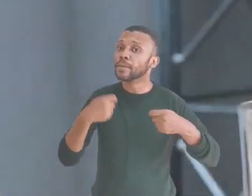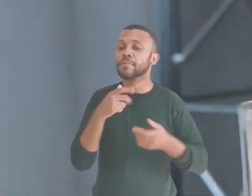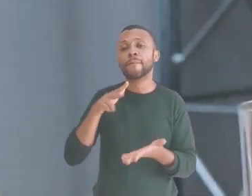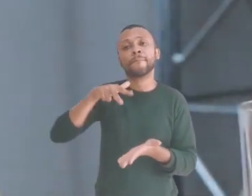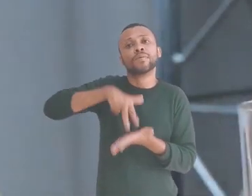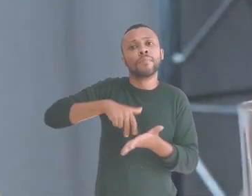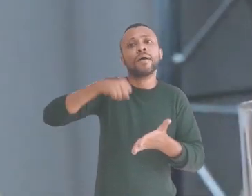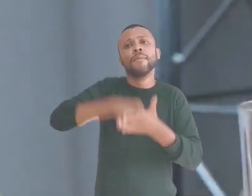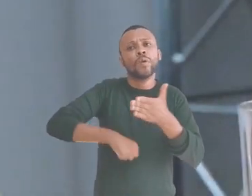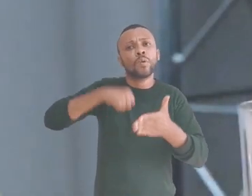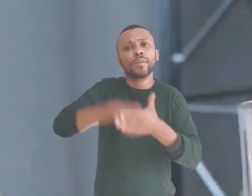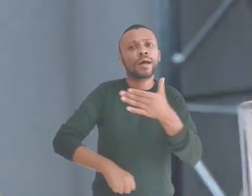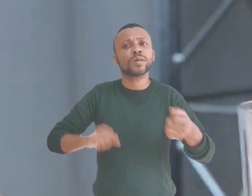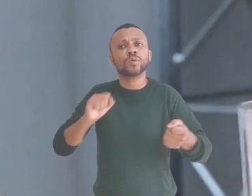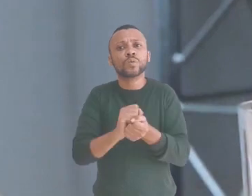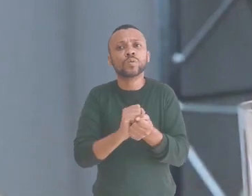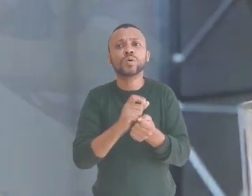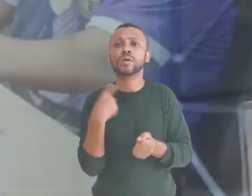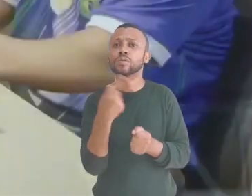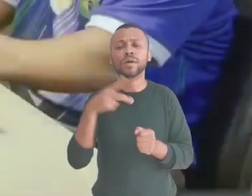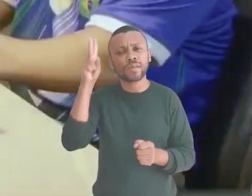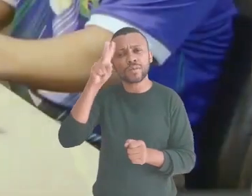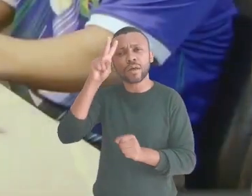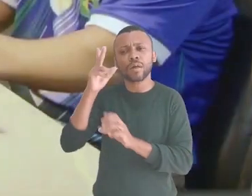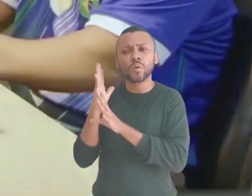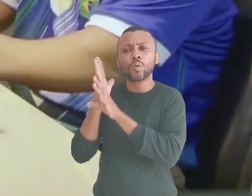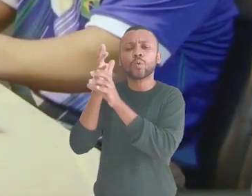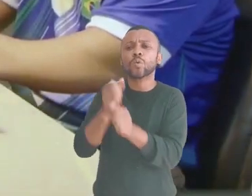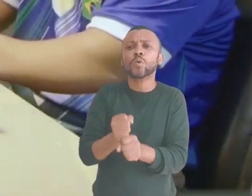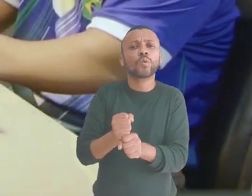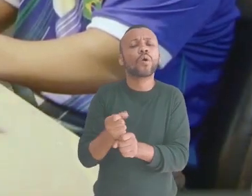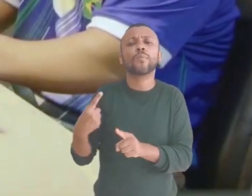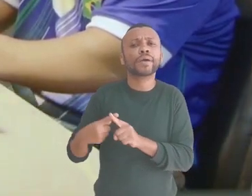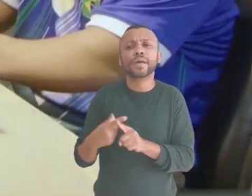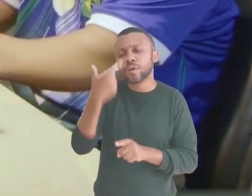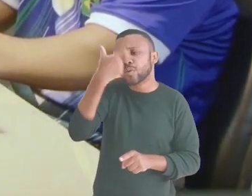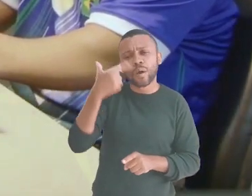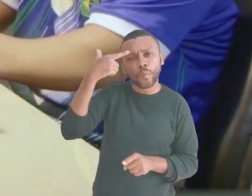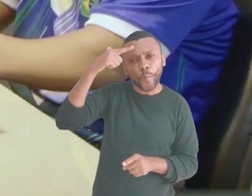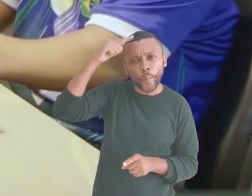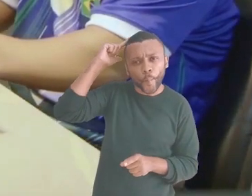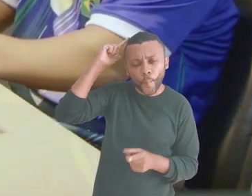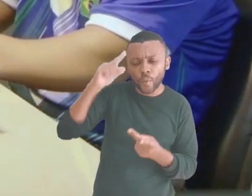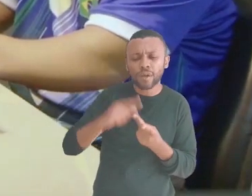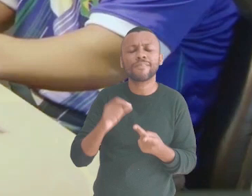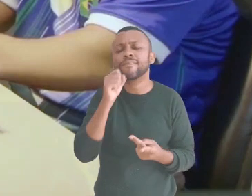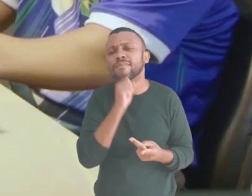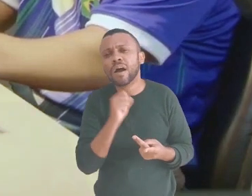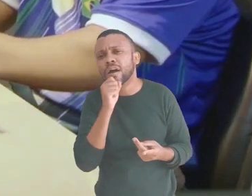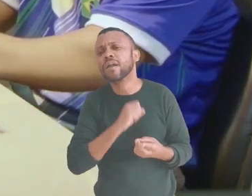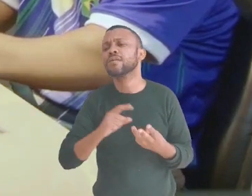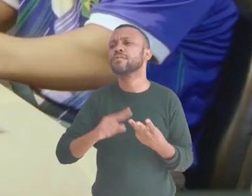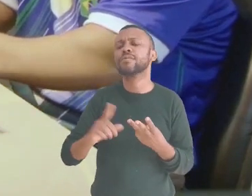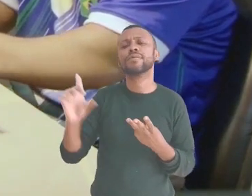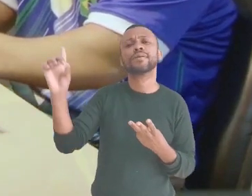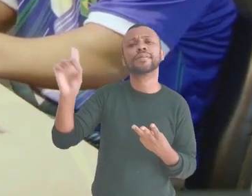lutar pelas nossas histórias. Porque o fato de ser careca, velho, ou nanismo,